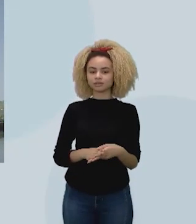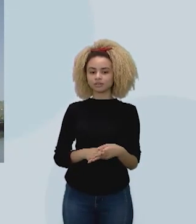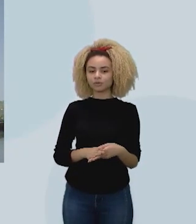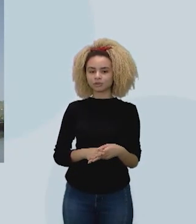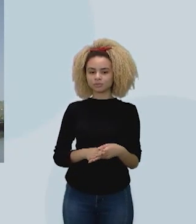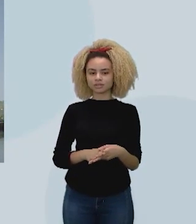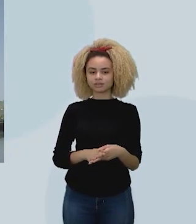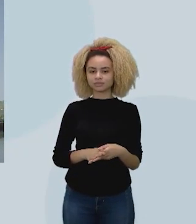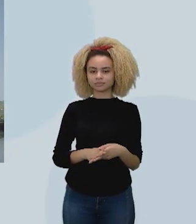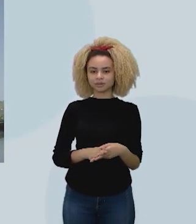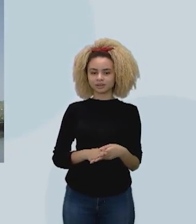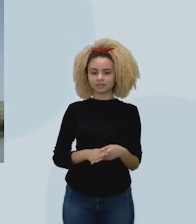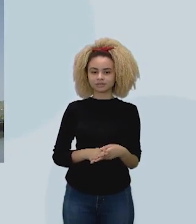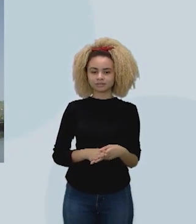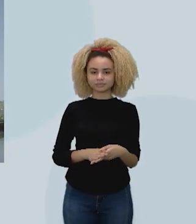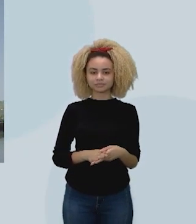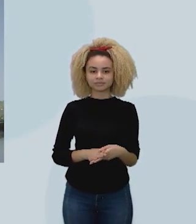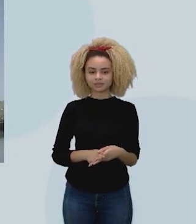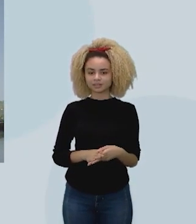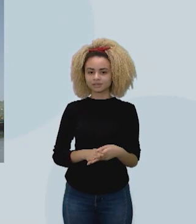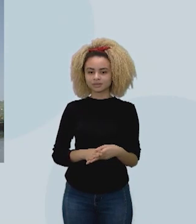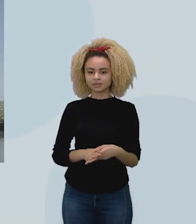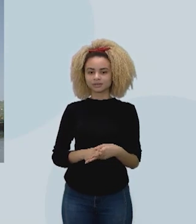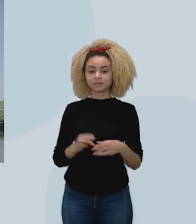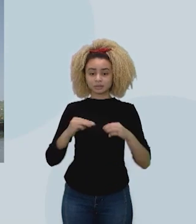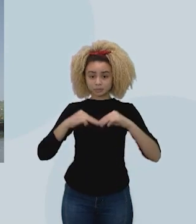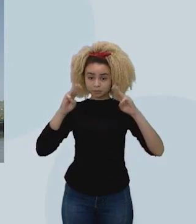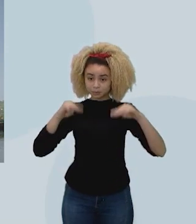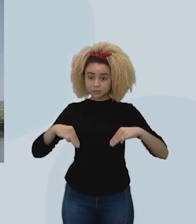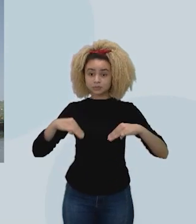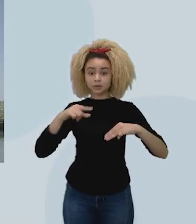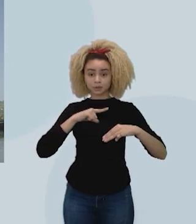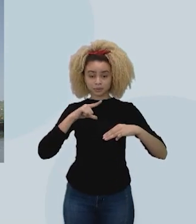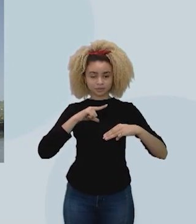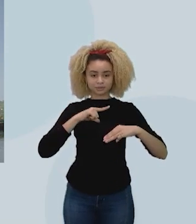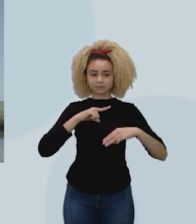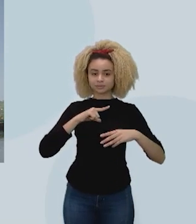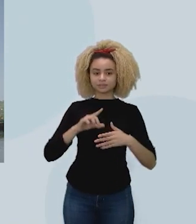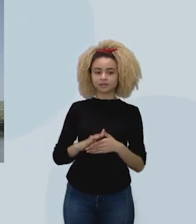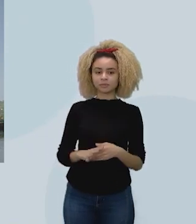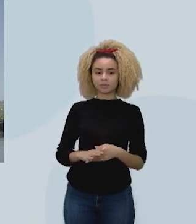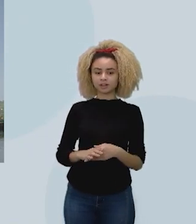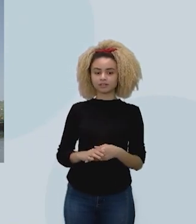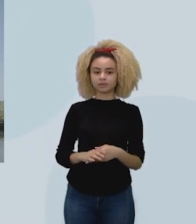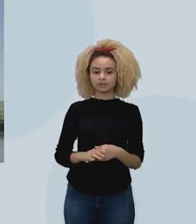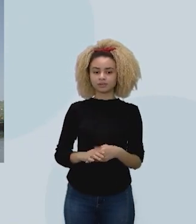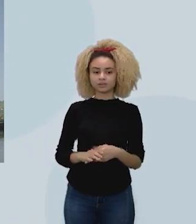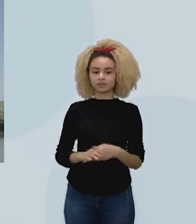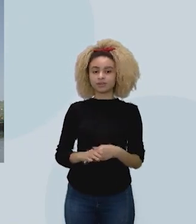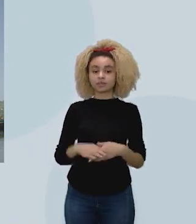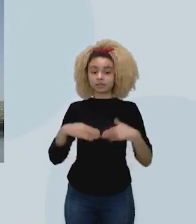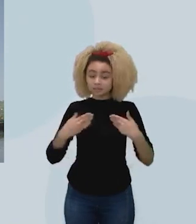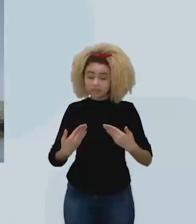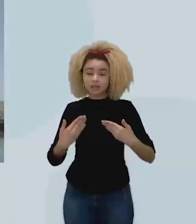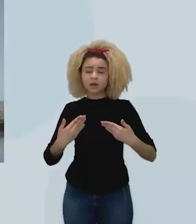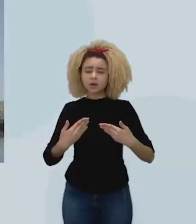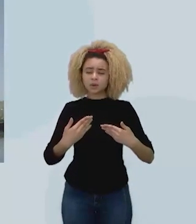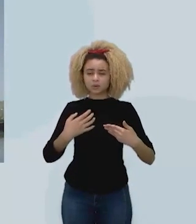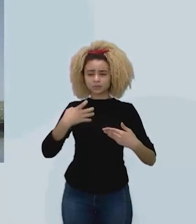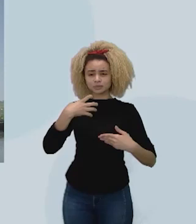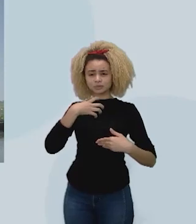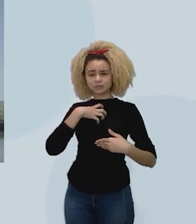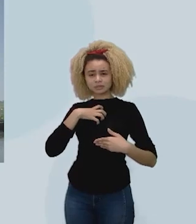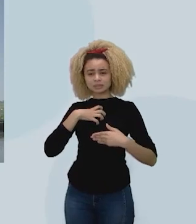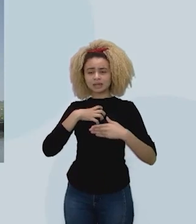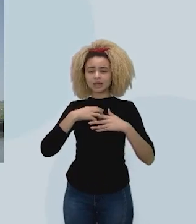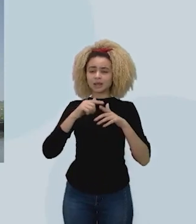interessante, tá? Esse museu, né? Com todas essas formas geometrizadas, né? Então, gente, esse estilo clean, né?